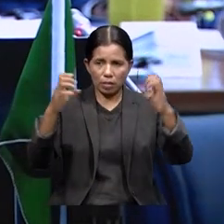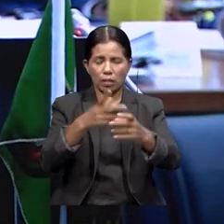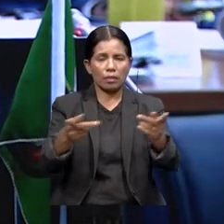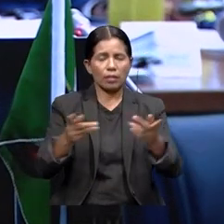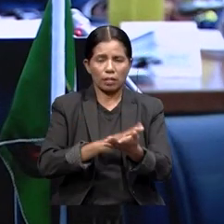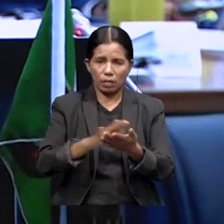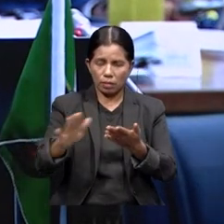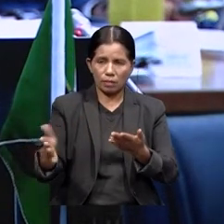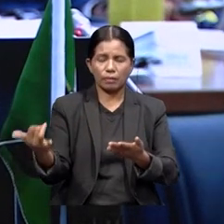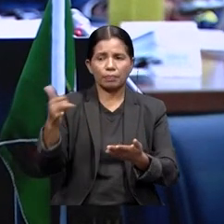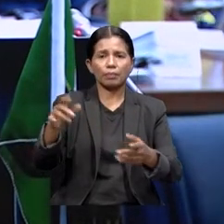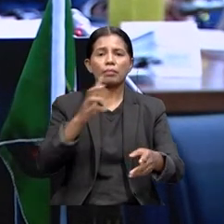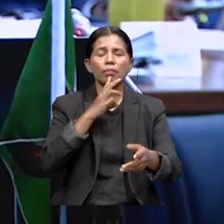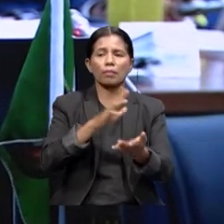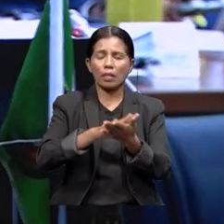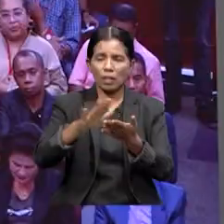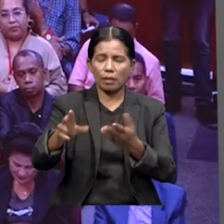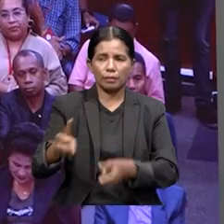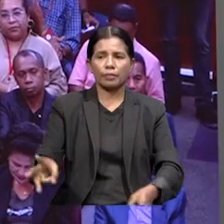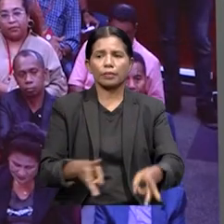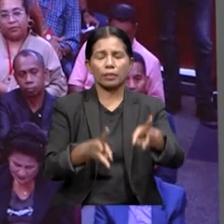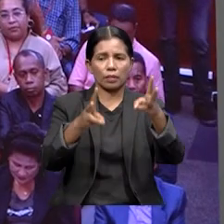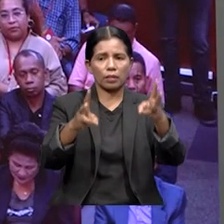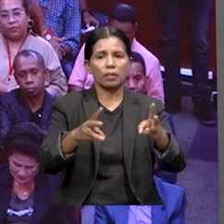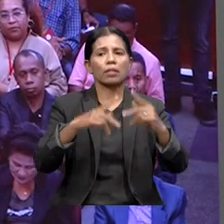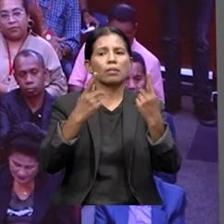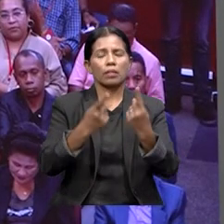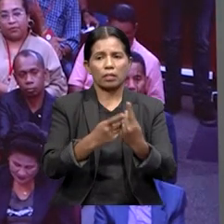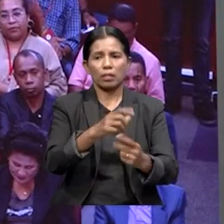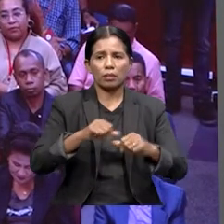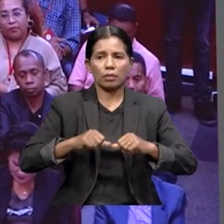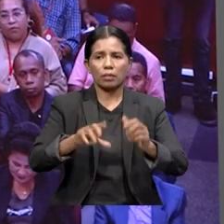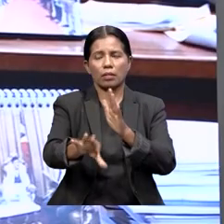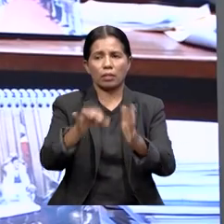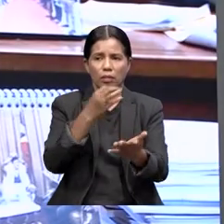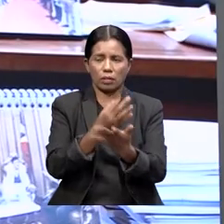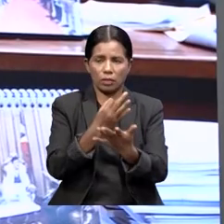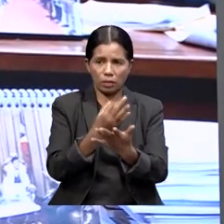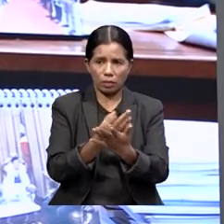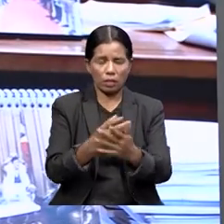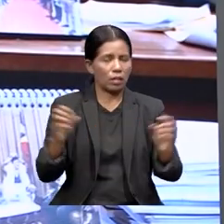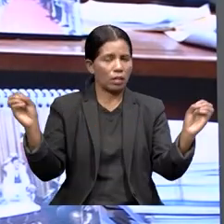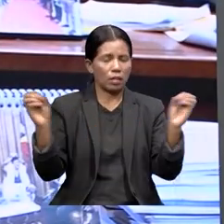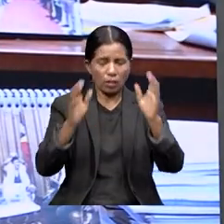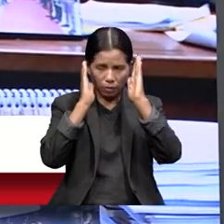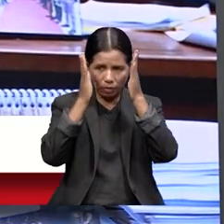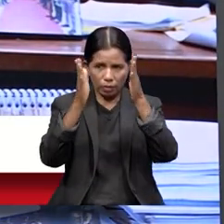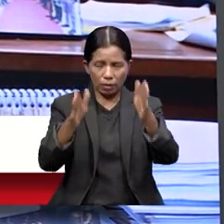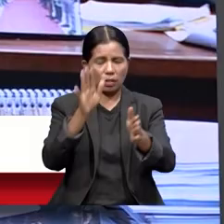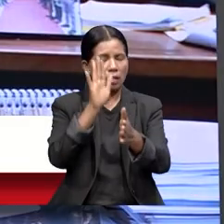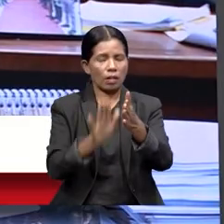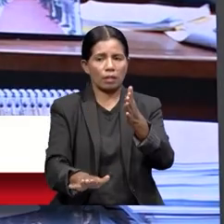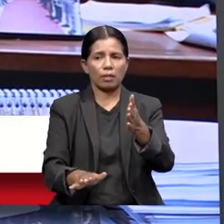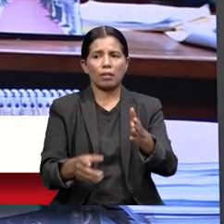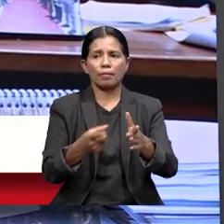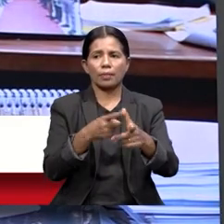básico hanessa bemos estrada setor produtivo sira continua retan orçamento nebe la inspira a torra menos